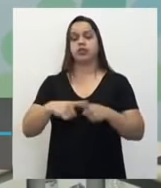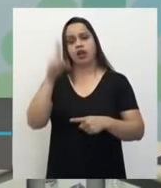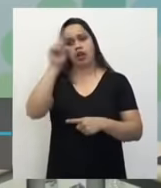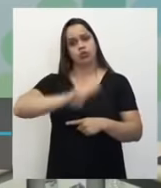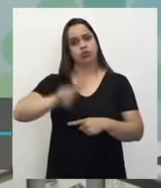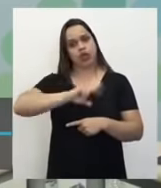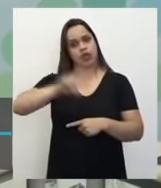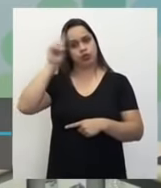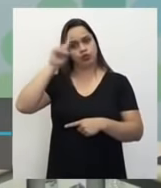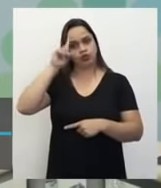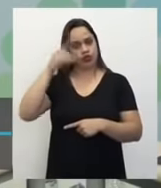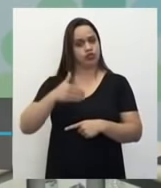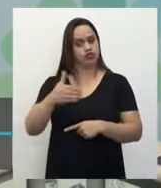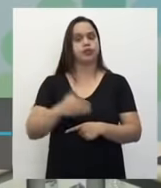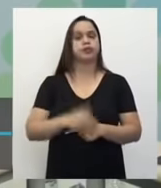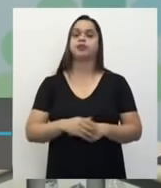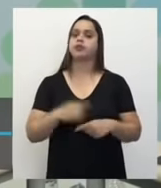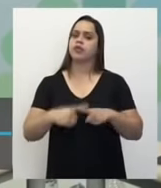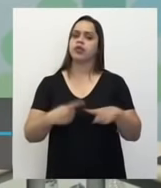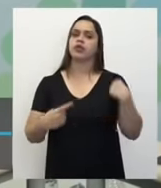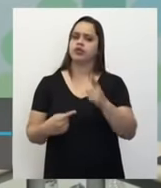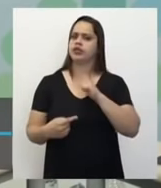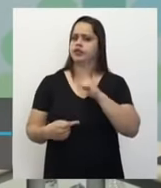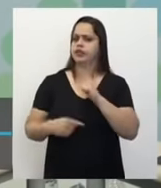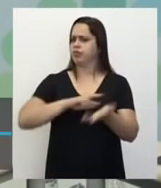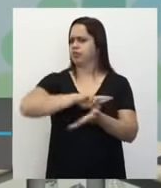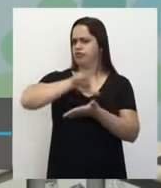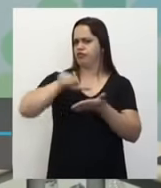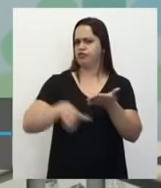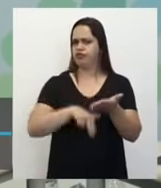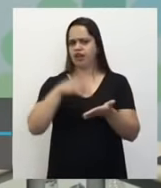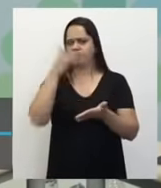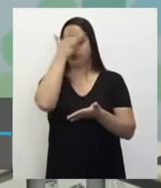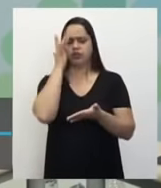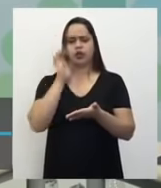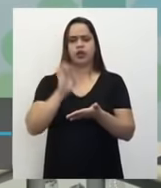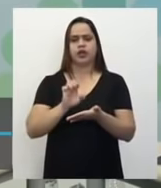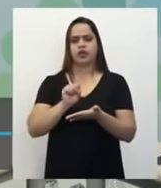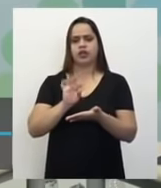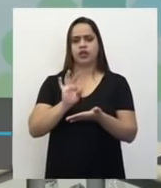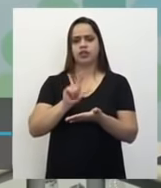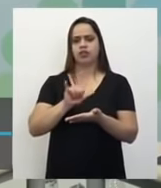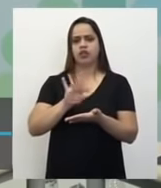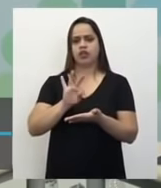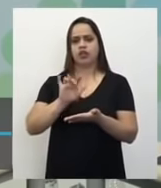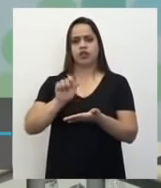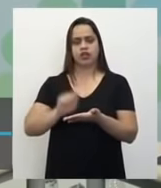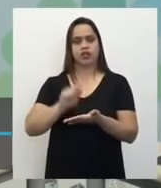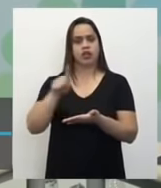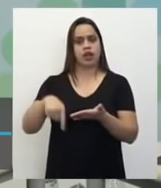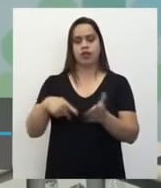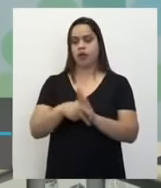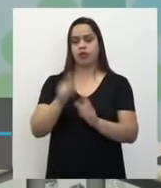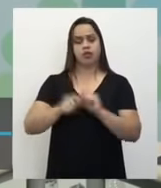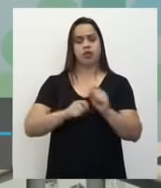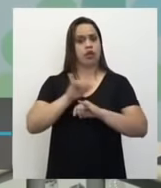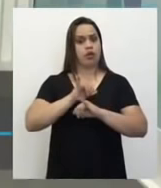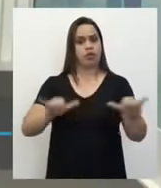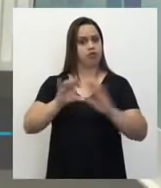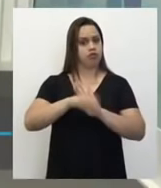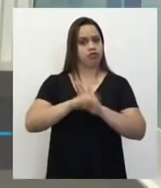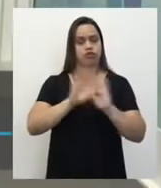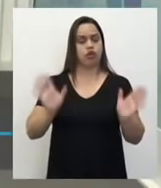dia, tá? Como nós temos aí, né, vários estilistas que apenas colocam também uma arte conceitual, né? Eu já vi um